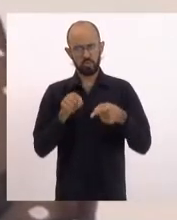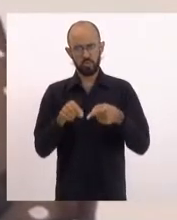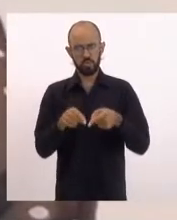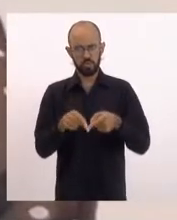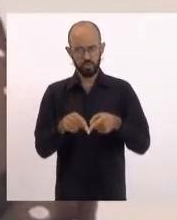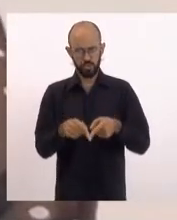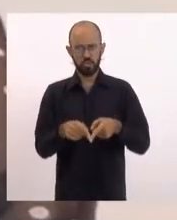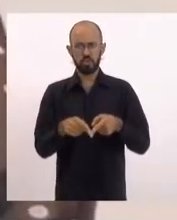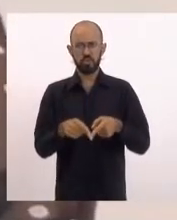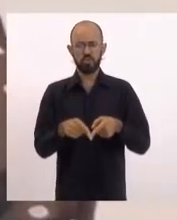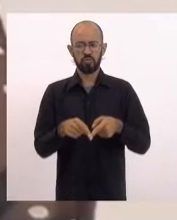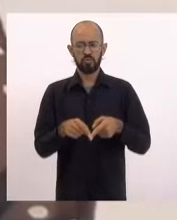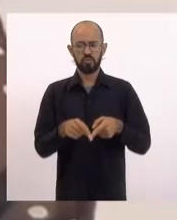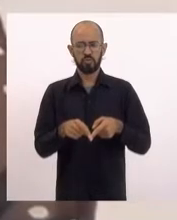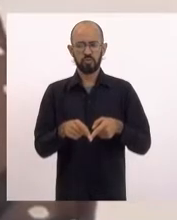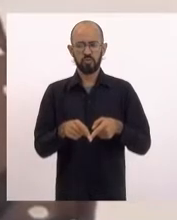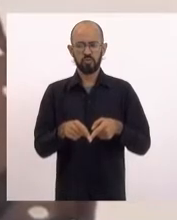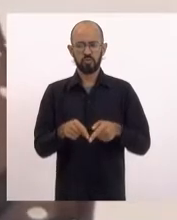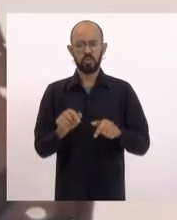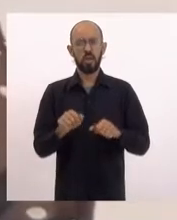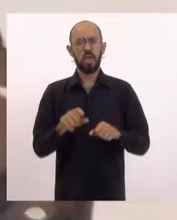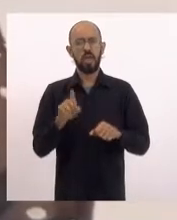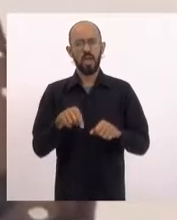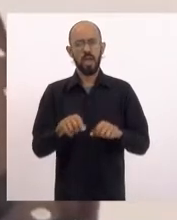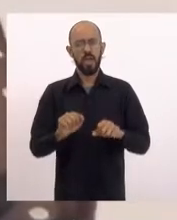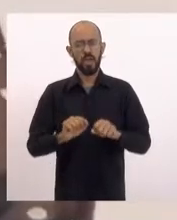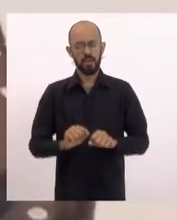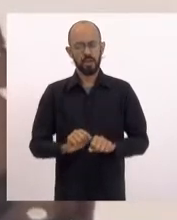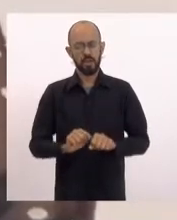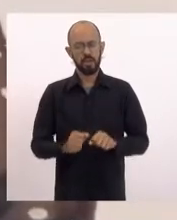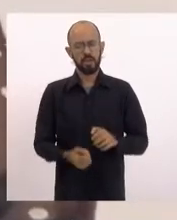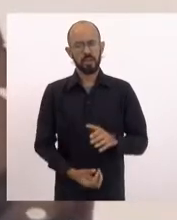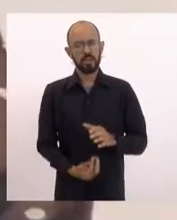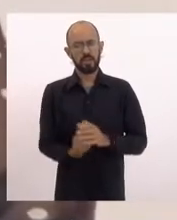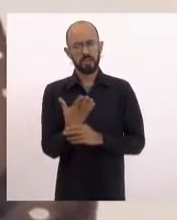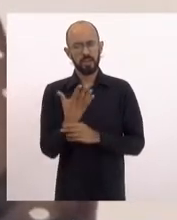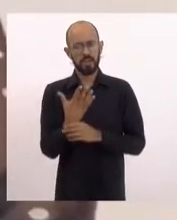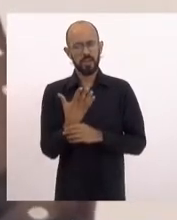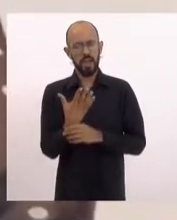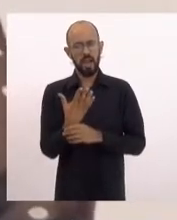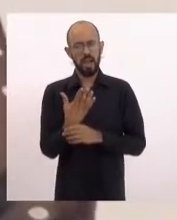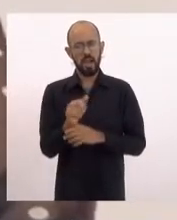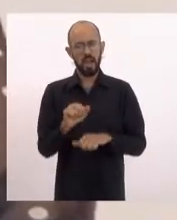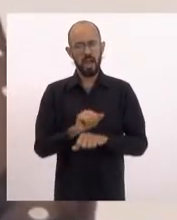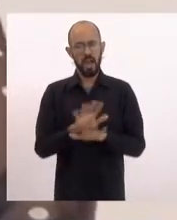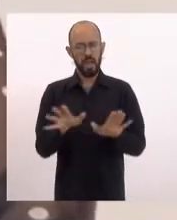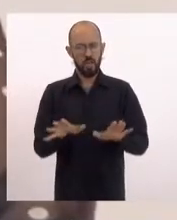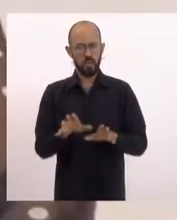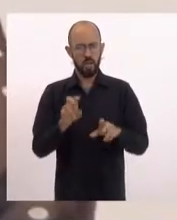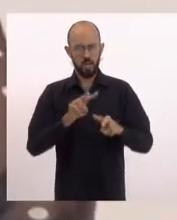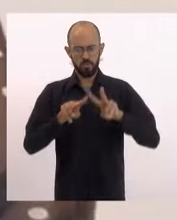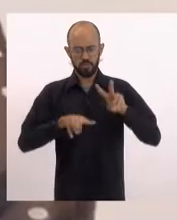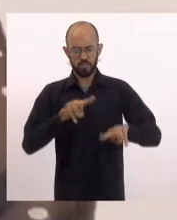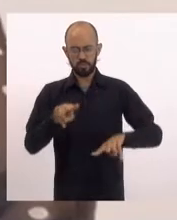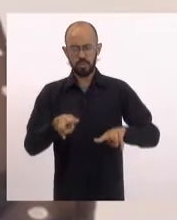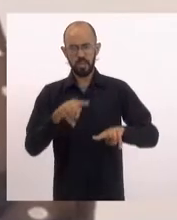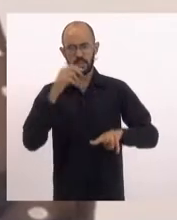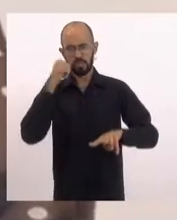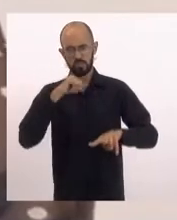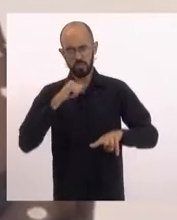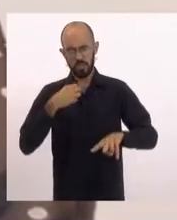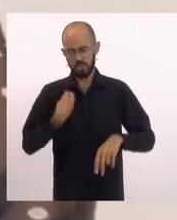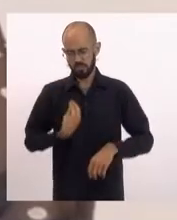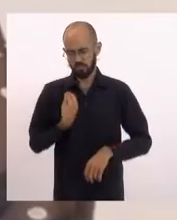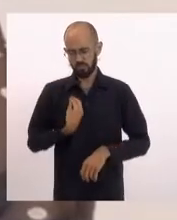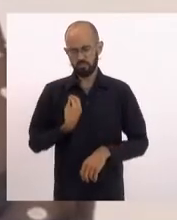recorte de gênero, é exatamente dar visibilidade, sim, à participação das mulheres e das meninas na